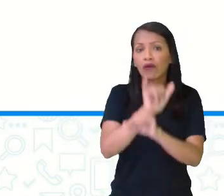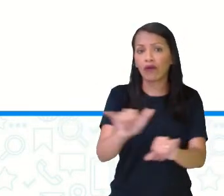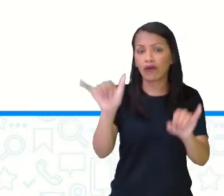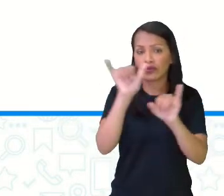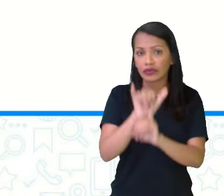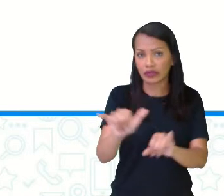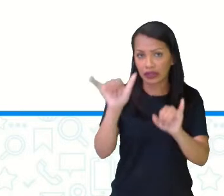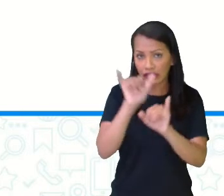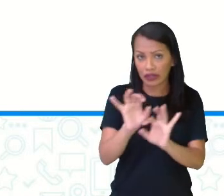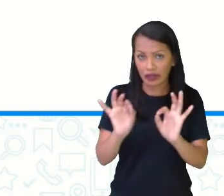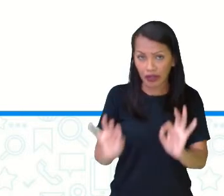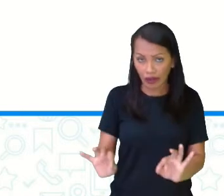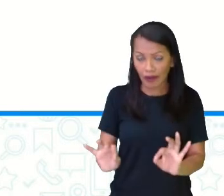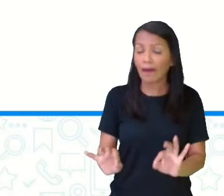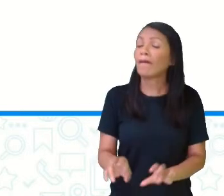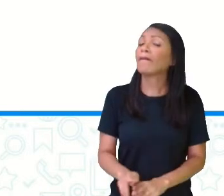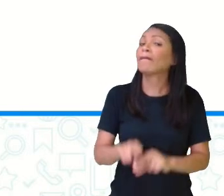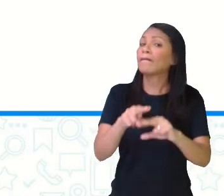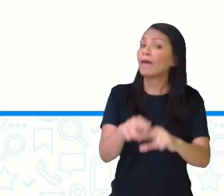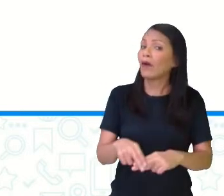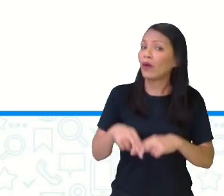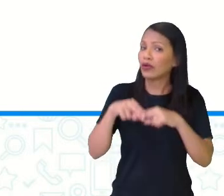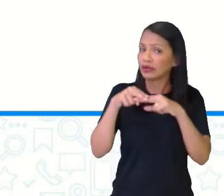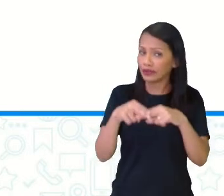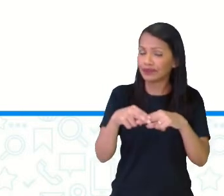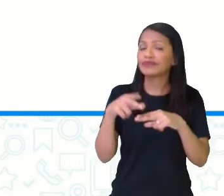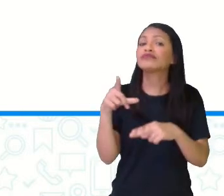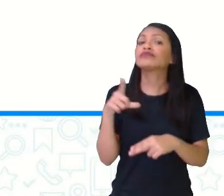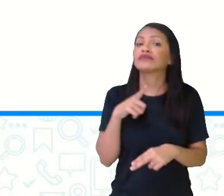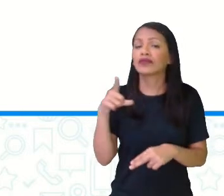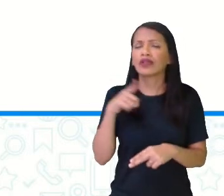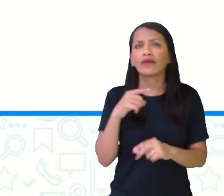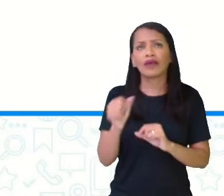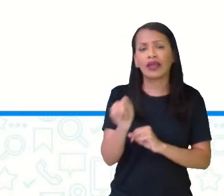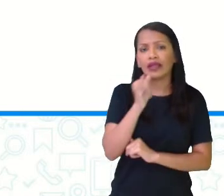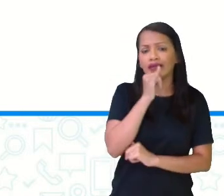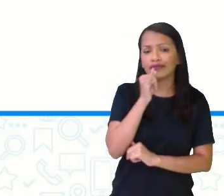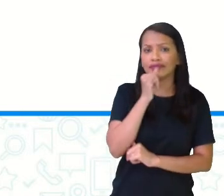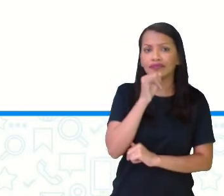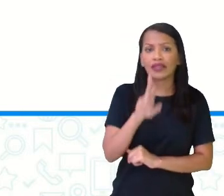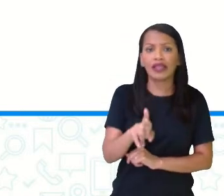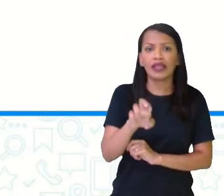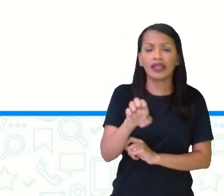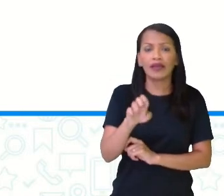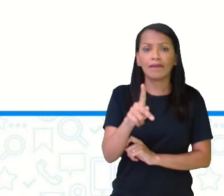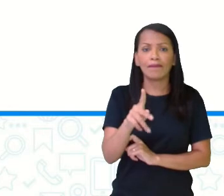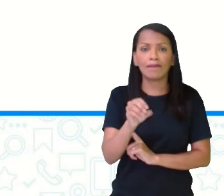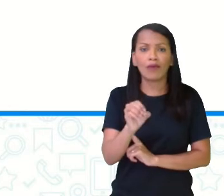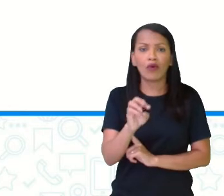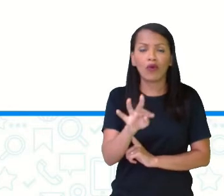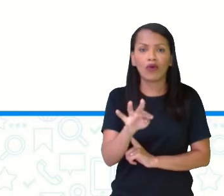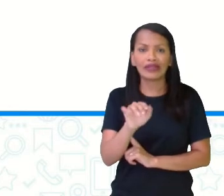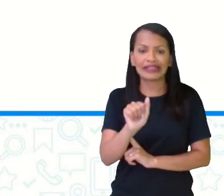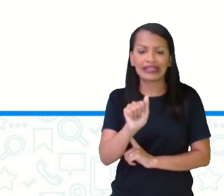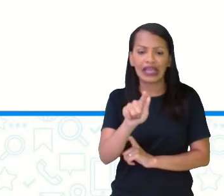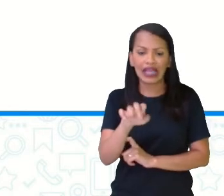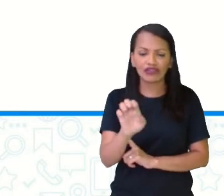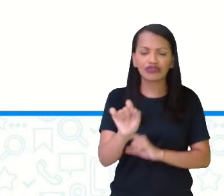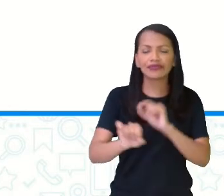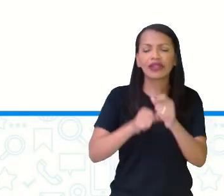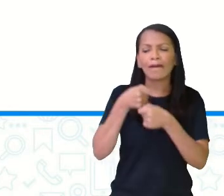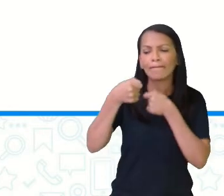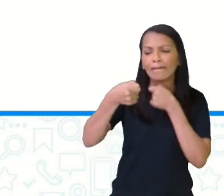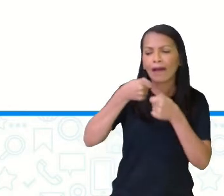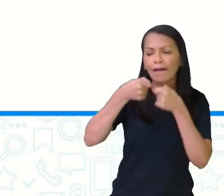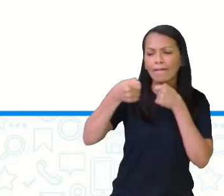sua grande maioria. Porém, eles também exibem, por exemplo, a reportagem especial, a reportagem da